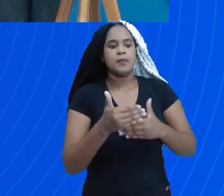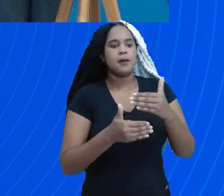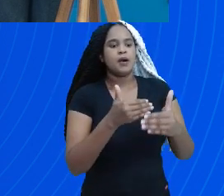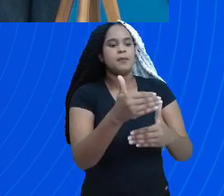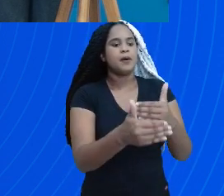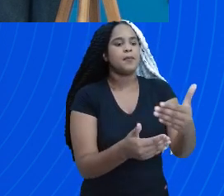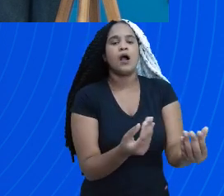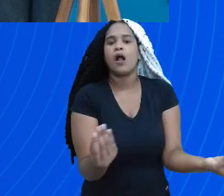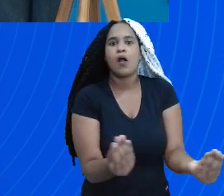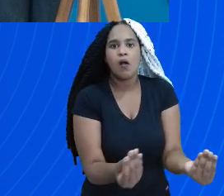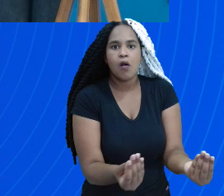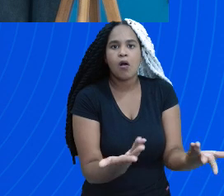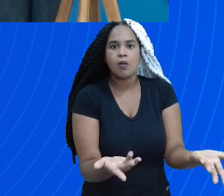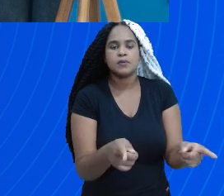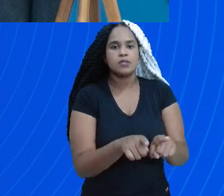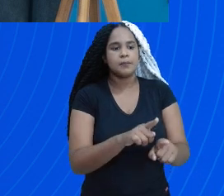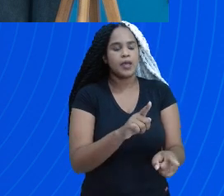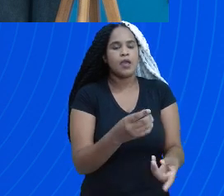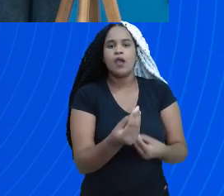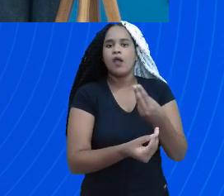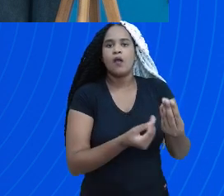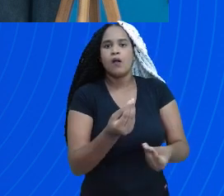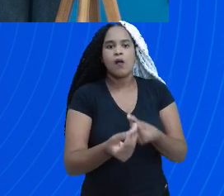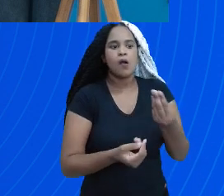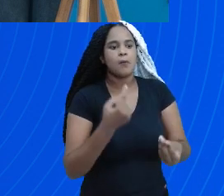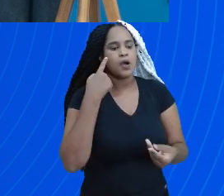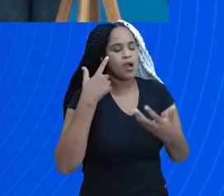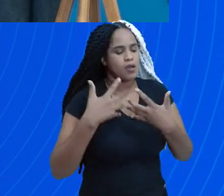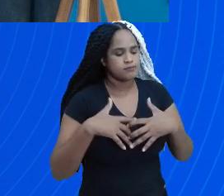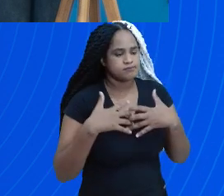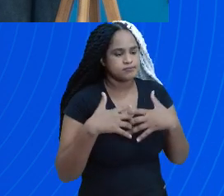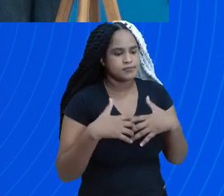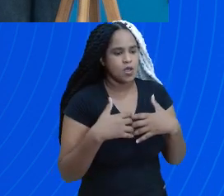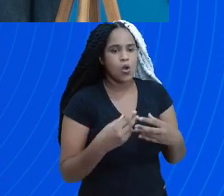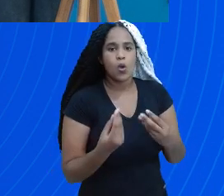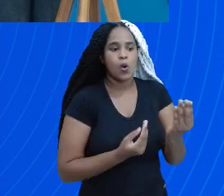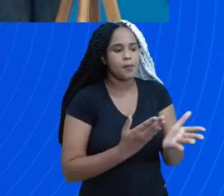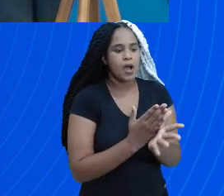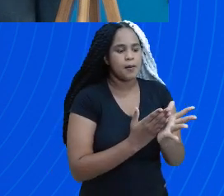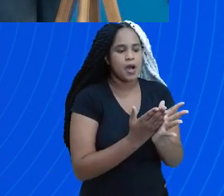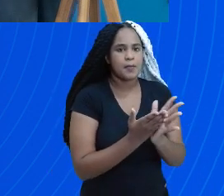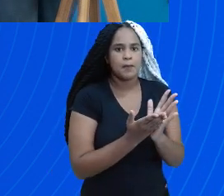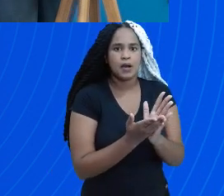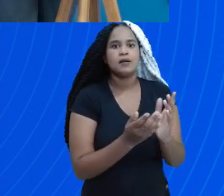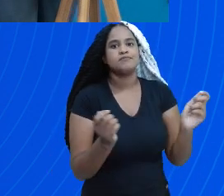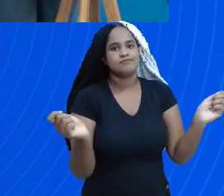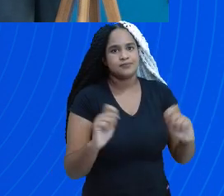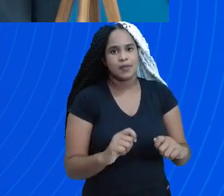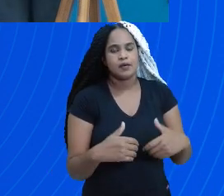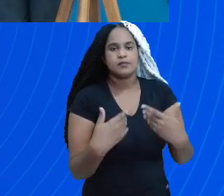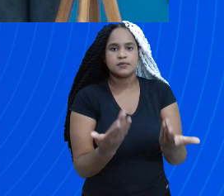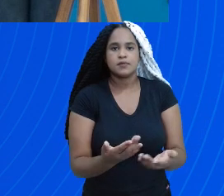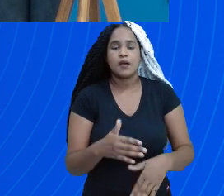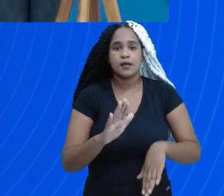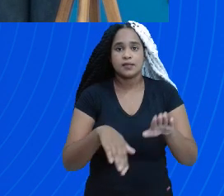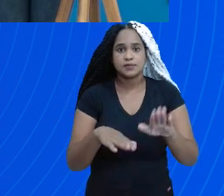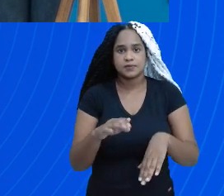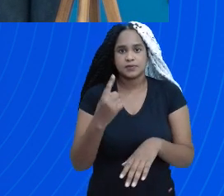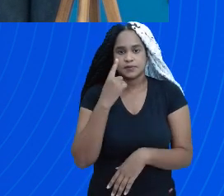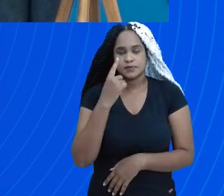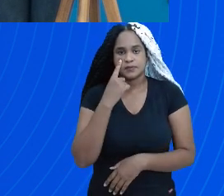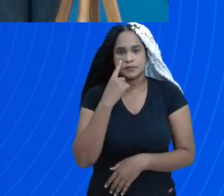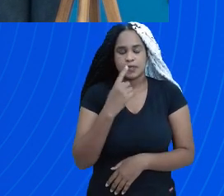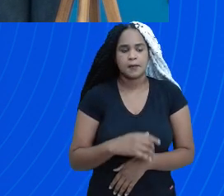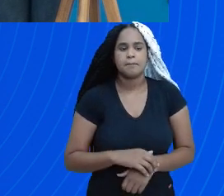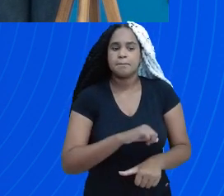você vai pensar e avaliar e quando você vai traçar novos caminhos. Então, muitas vezes, as mudanças de